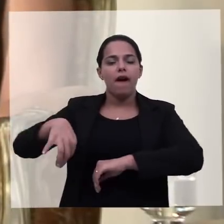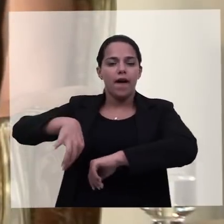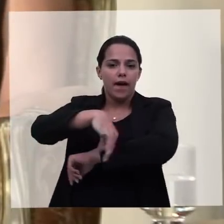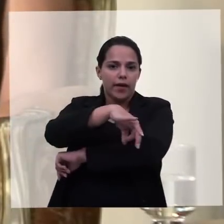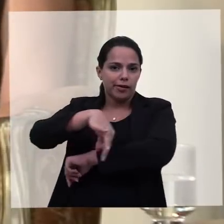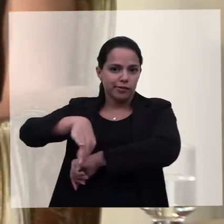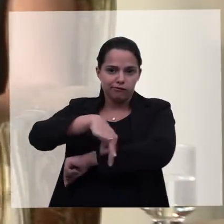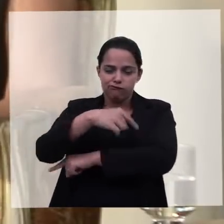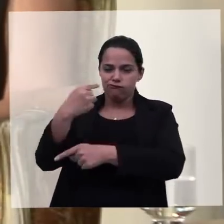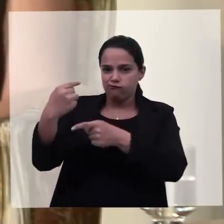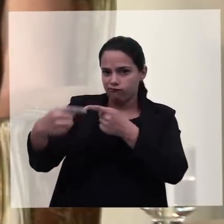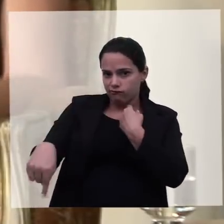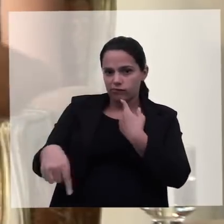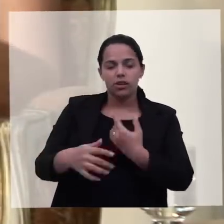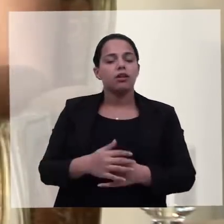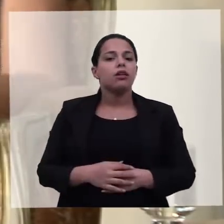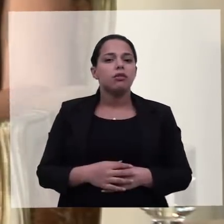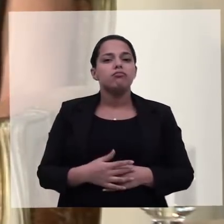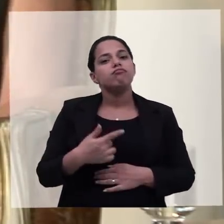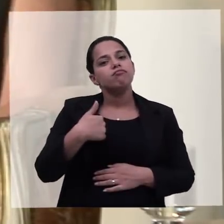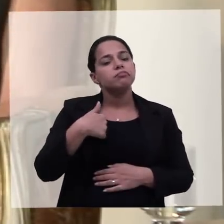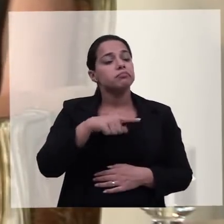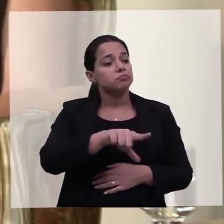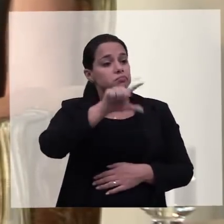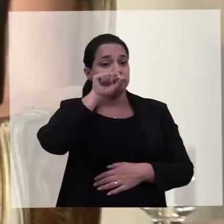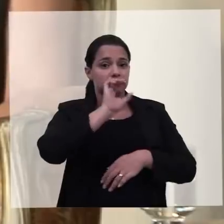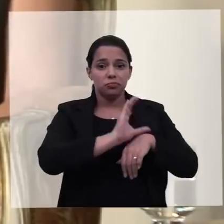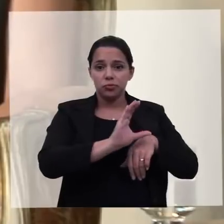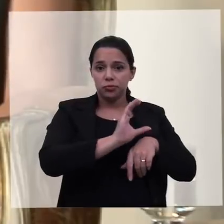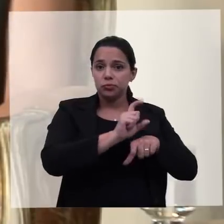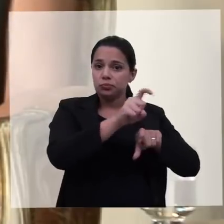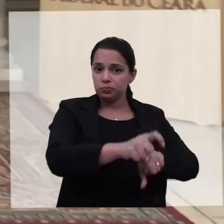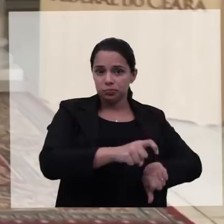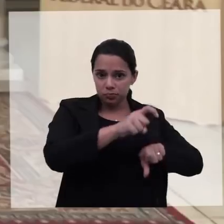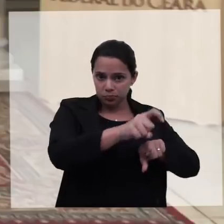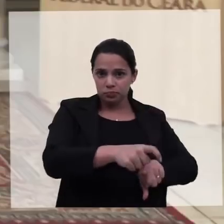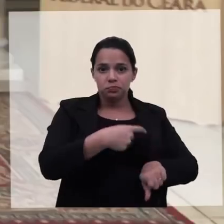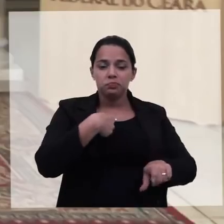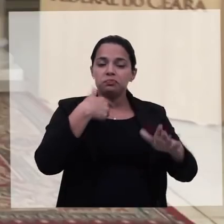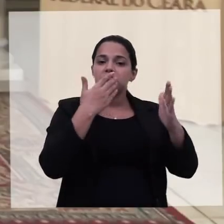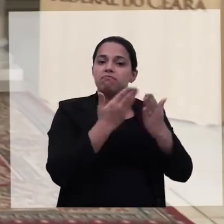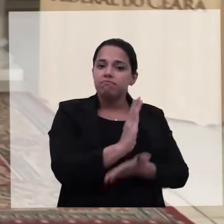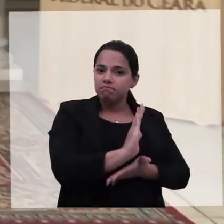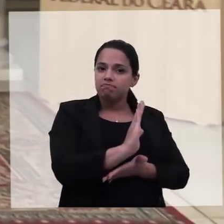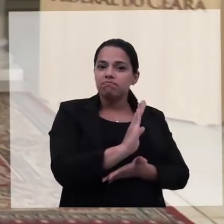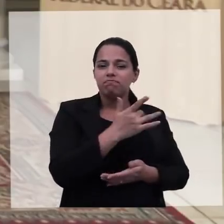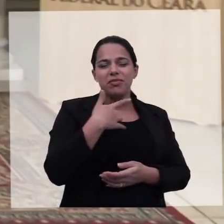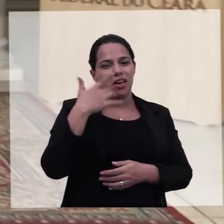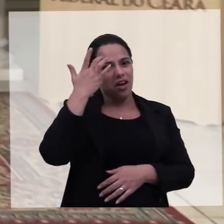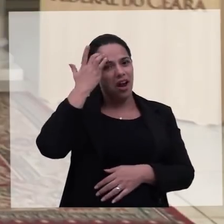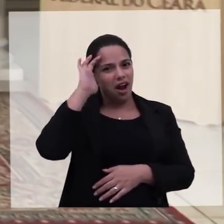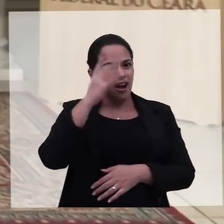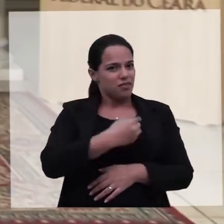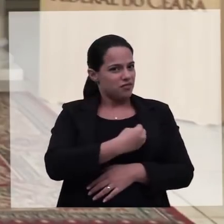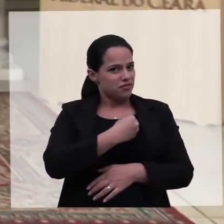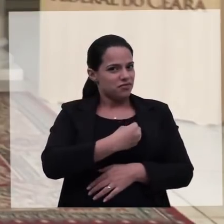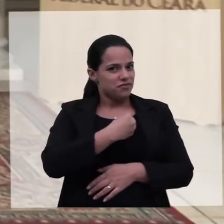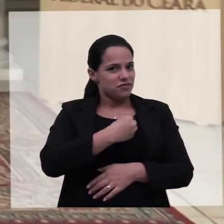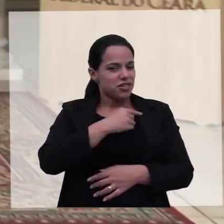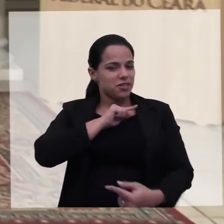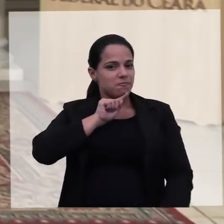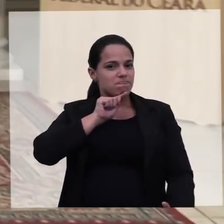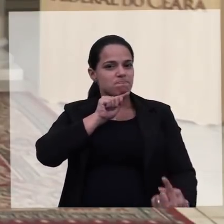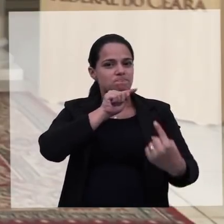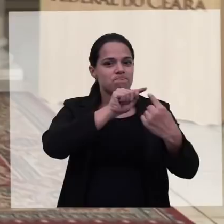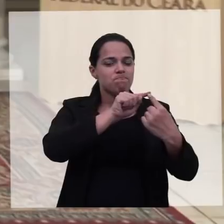teste vocacional para arquitetura. Aí, então fiz agronomia. E me dei muito bem. Acho que foi a